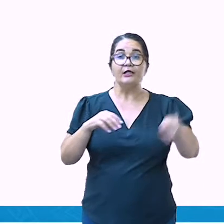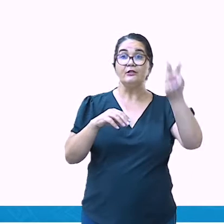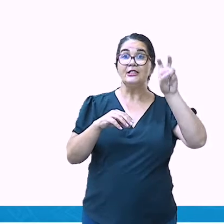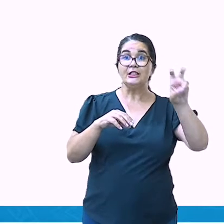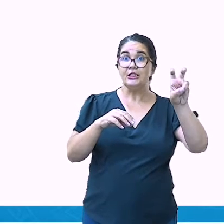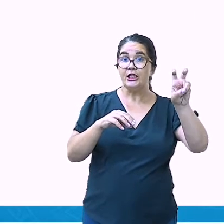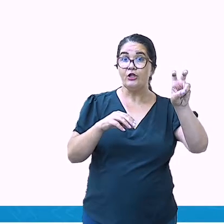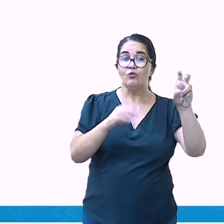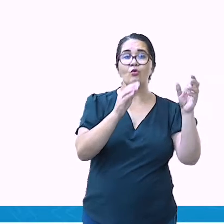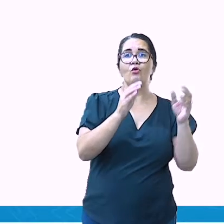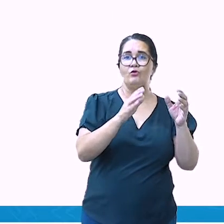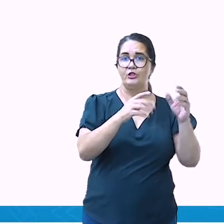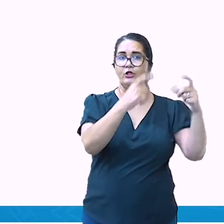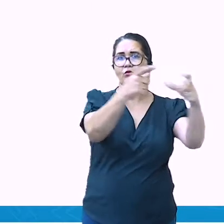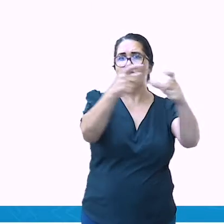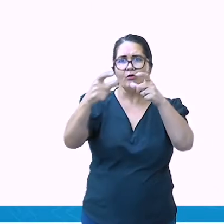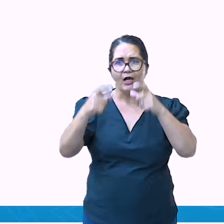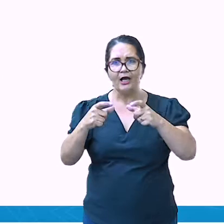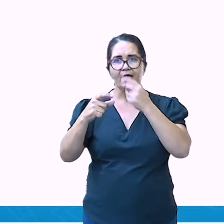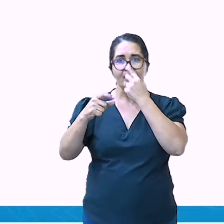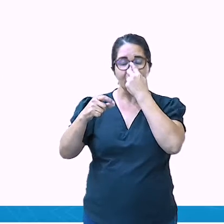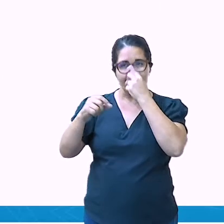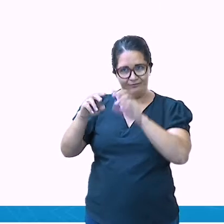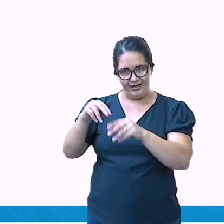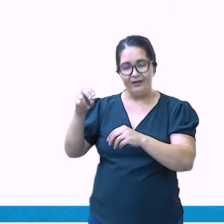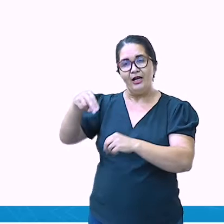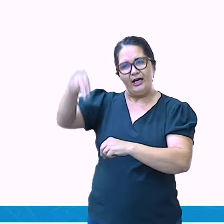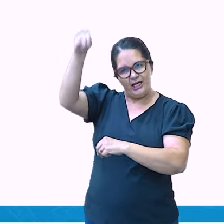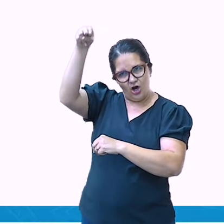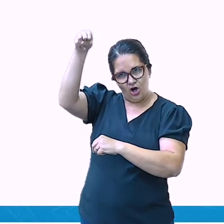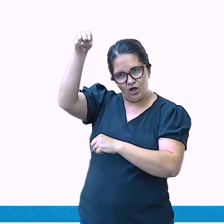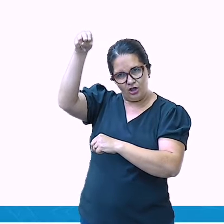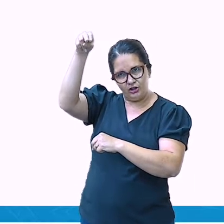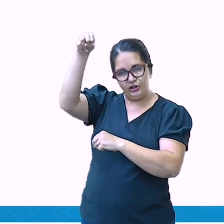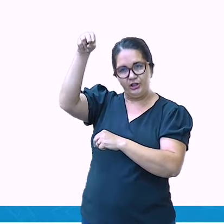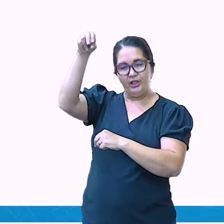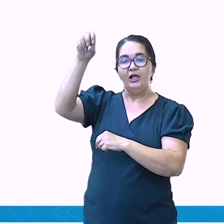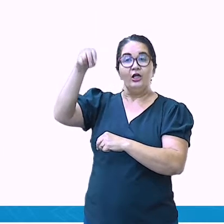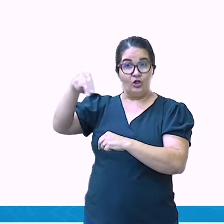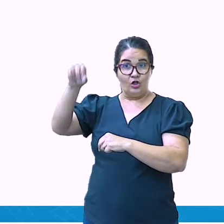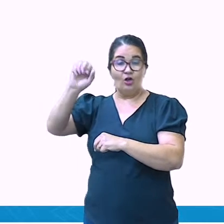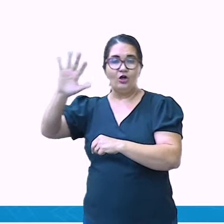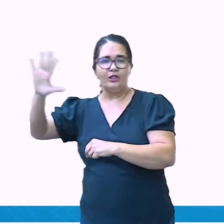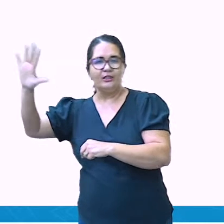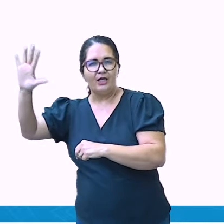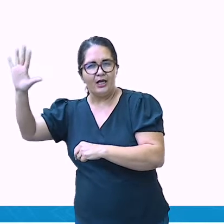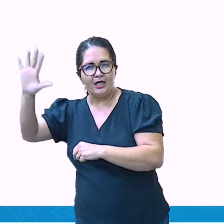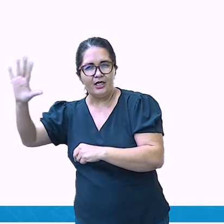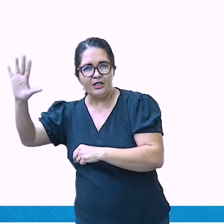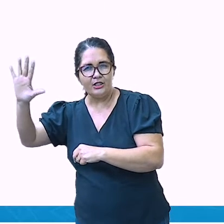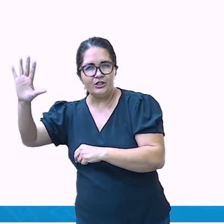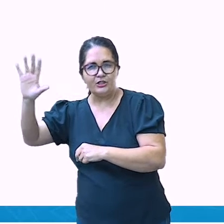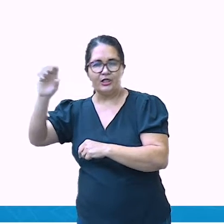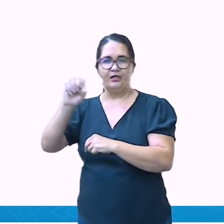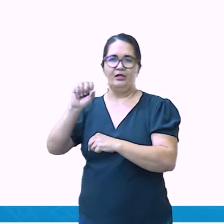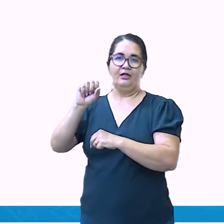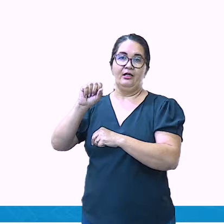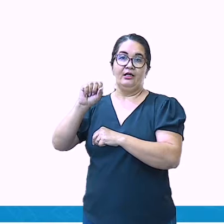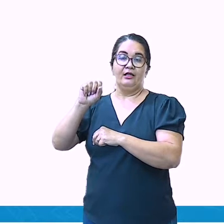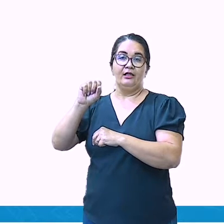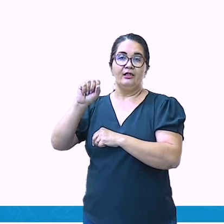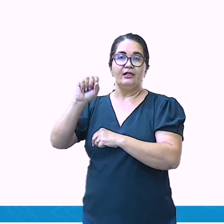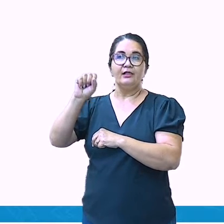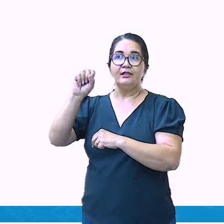região norte, nordeste, centro-oeste, sudeste e sul. Então,